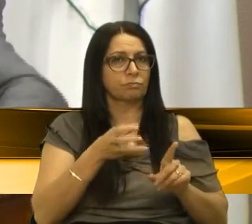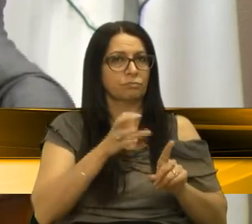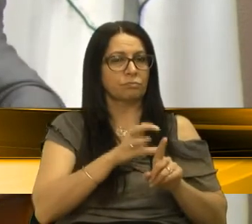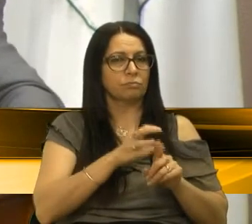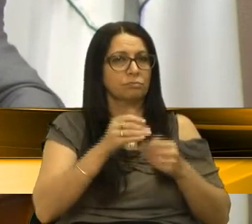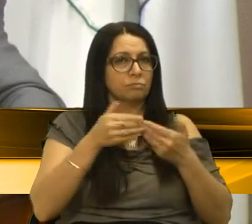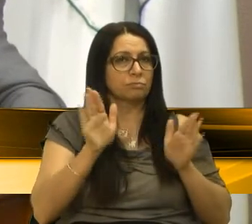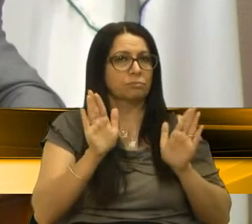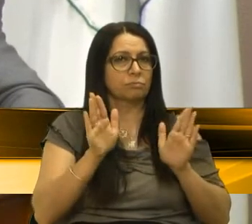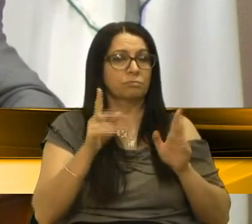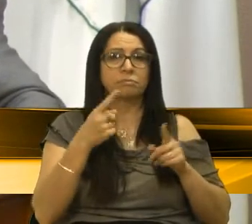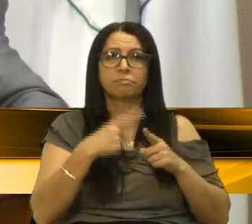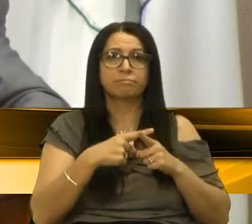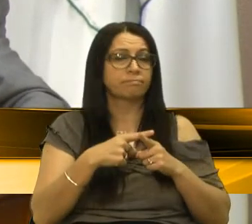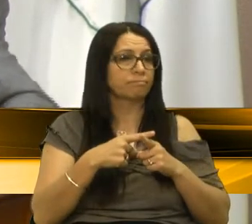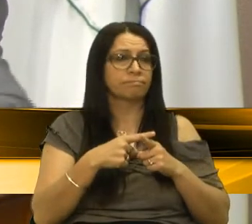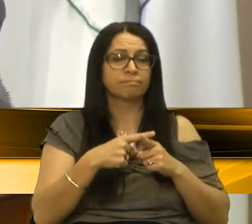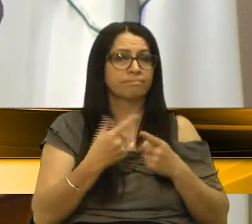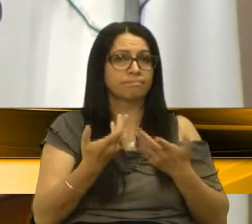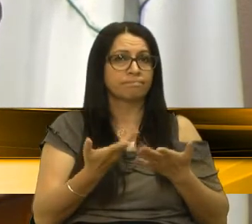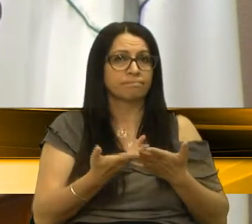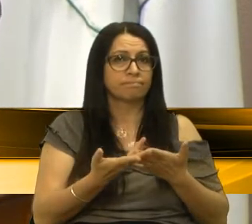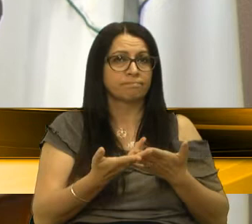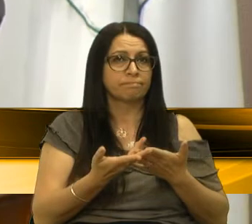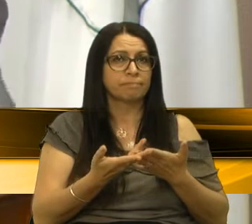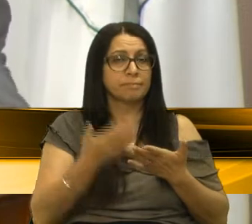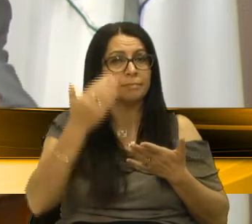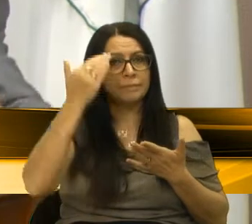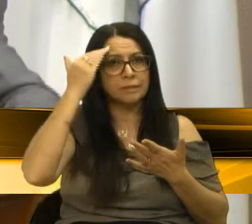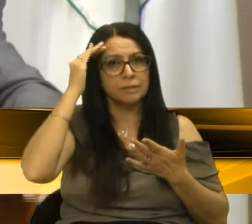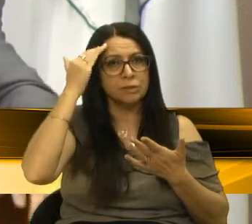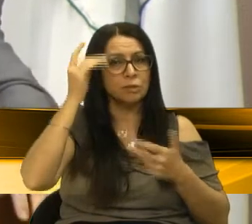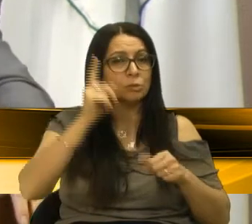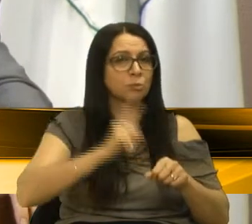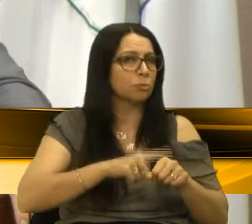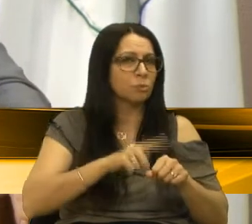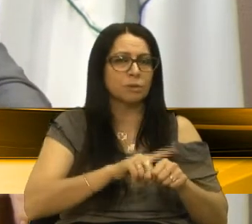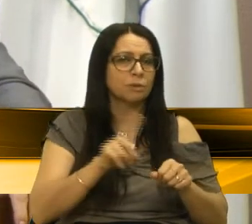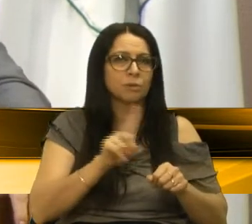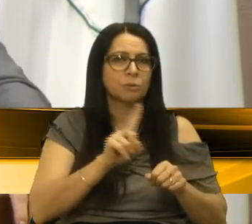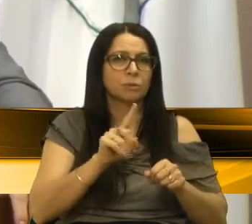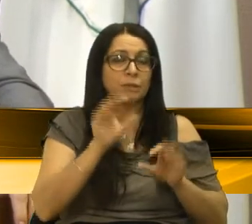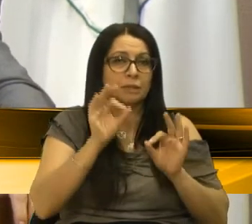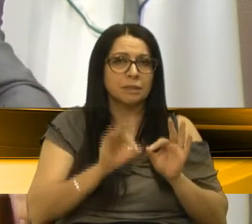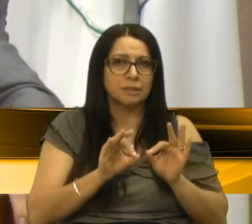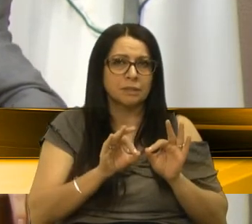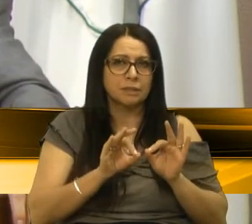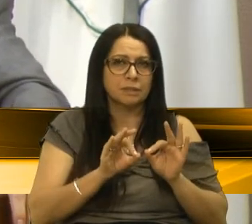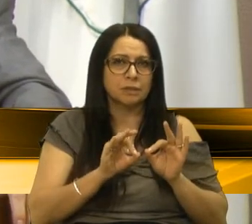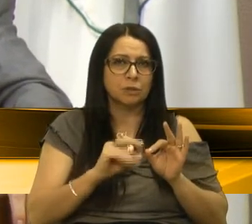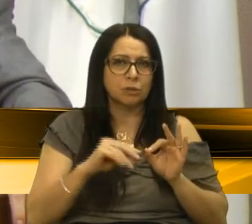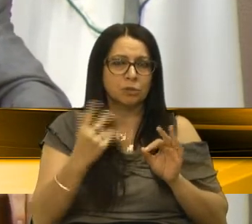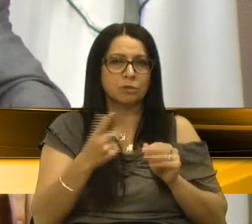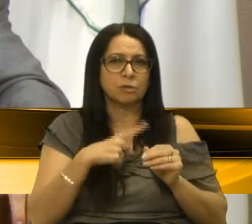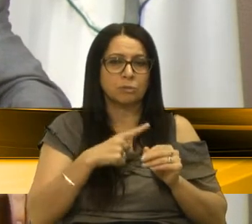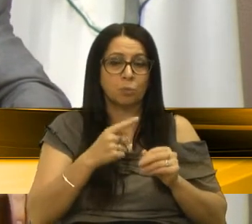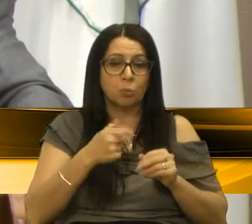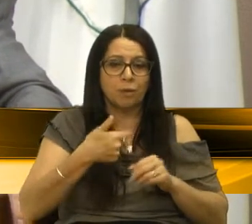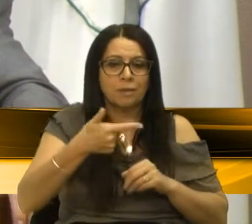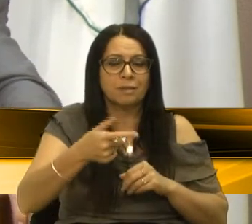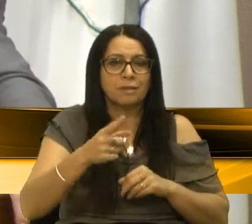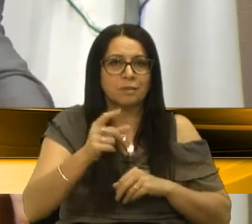abertura, porque eu não entendia que o momento não era adequado. Nós estamos às vésperas de um